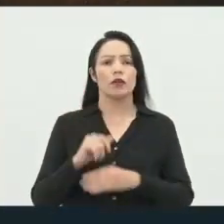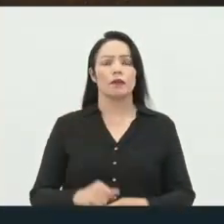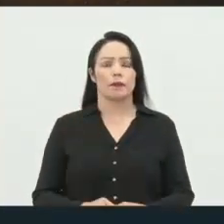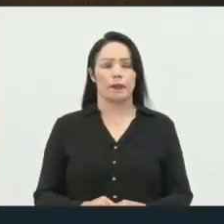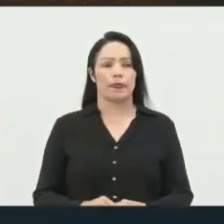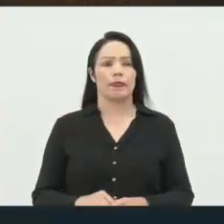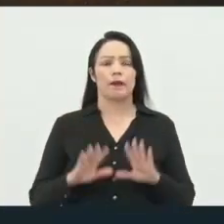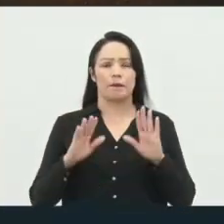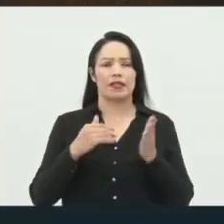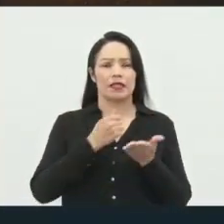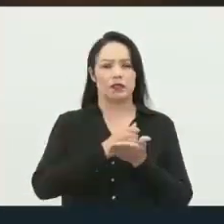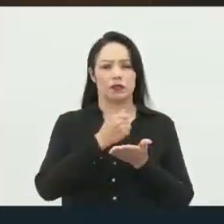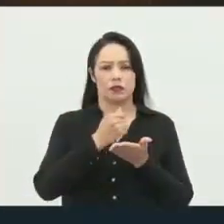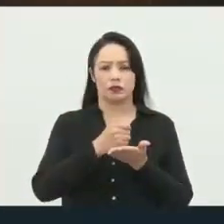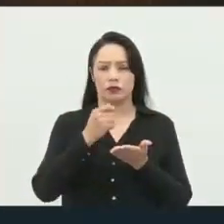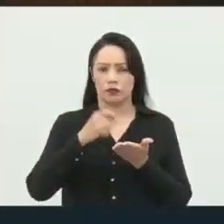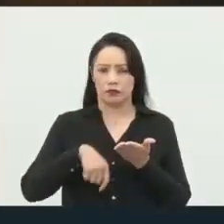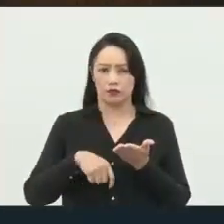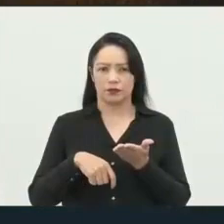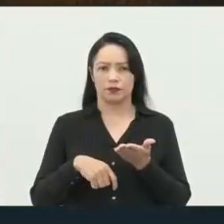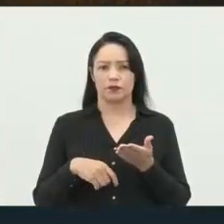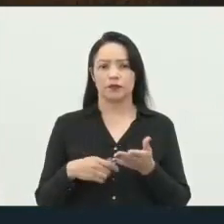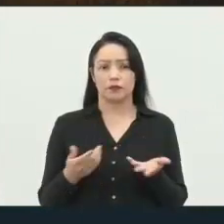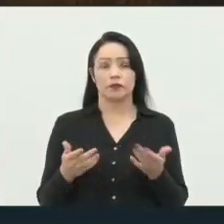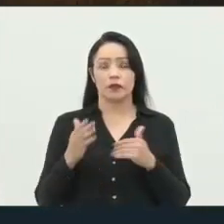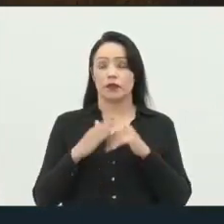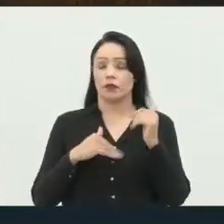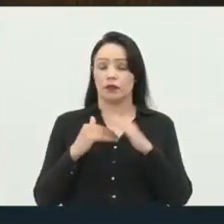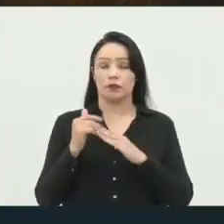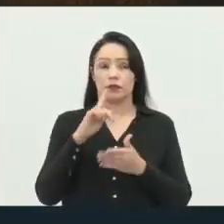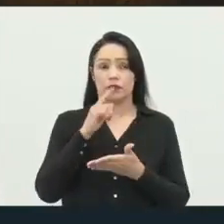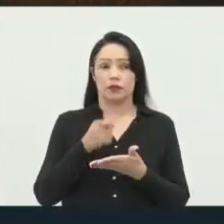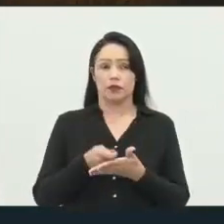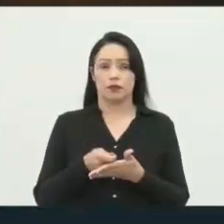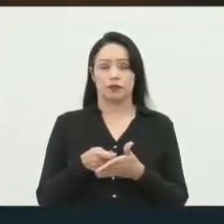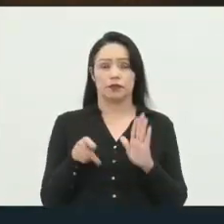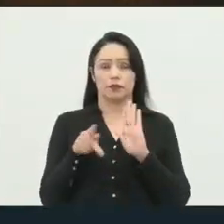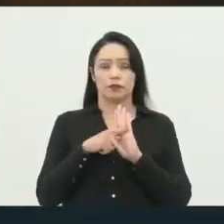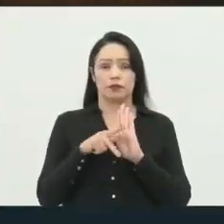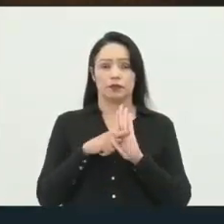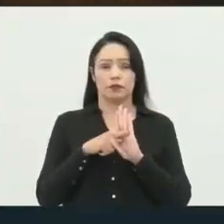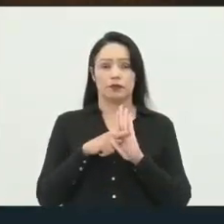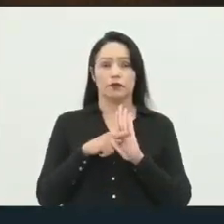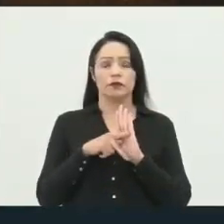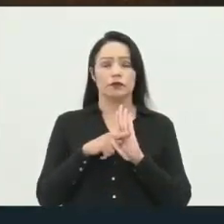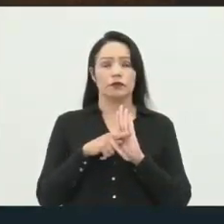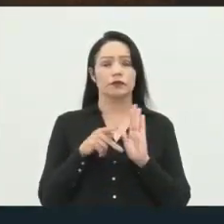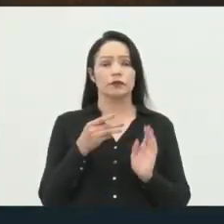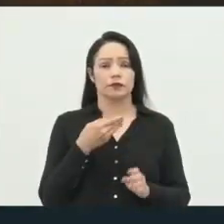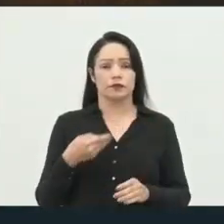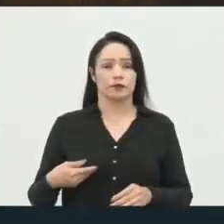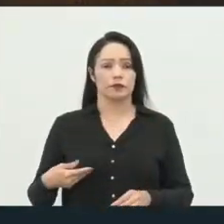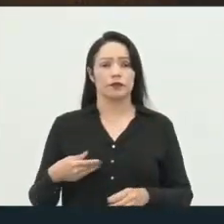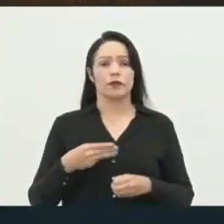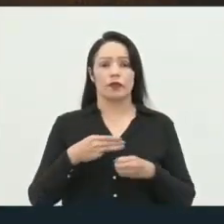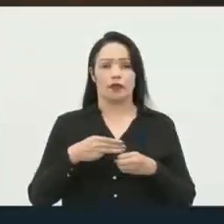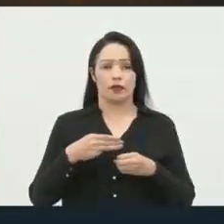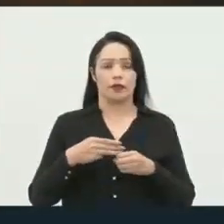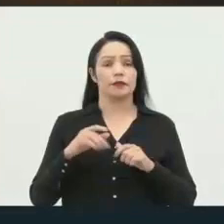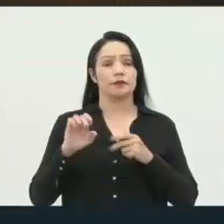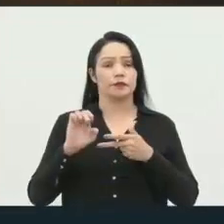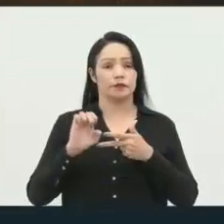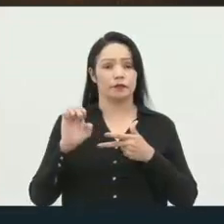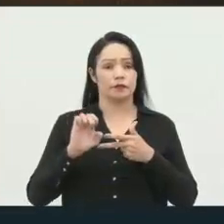contratos né assinatura de contratos é uma competência é uma decisão do do do poder municipal do executivo Municipal